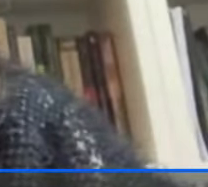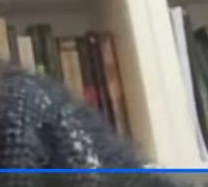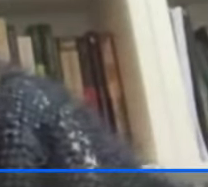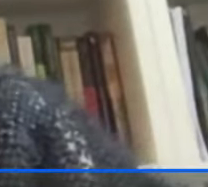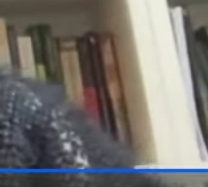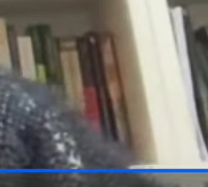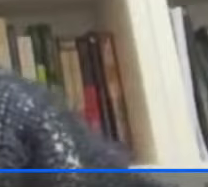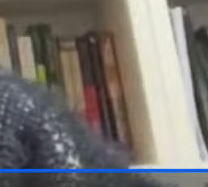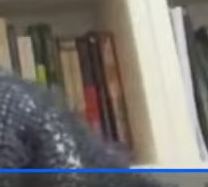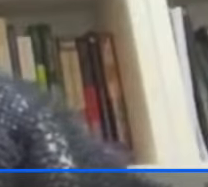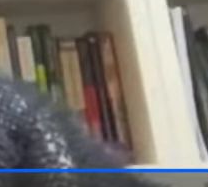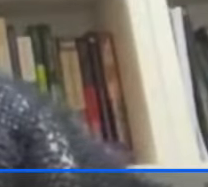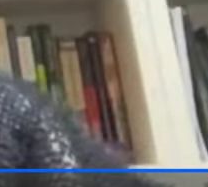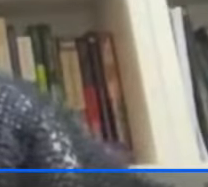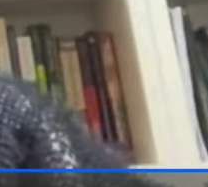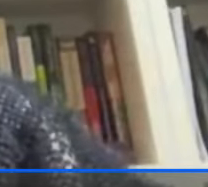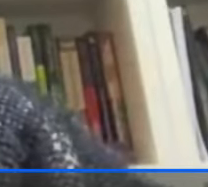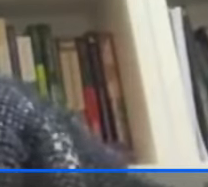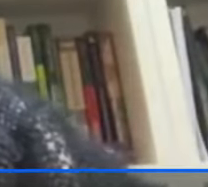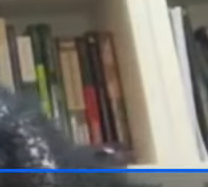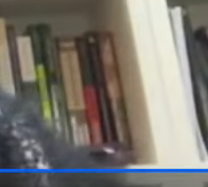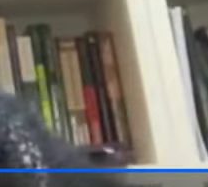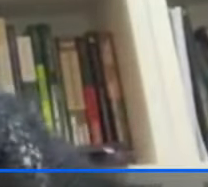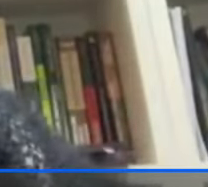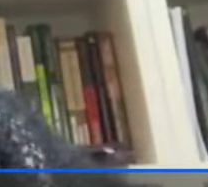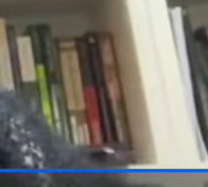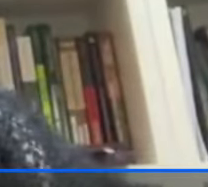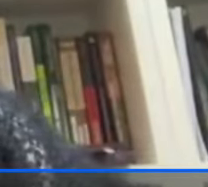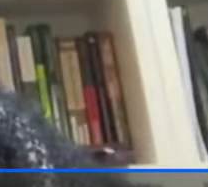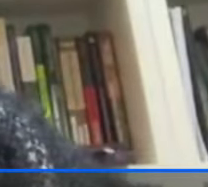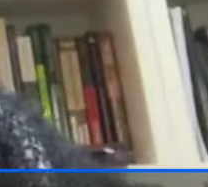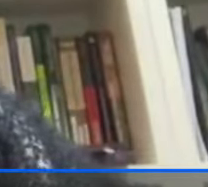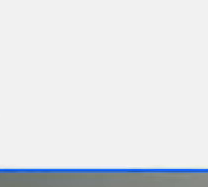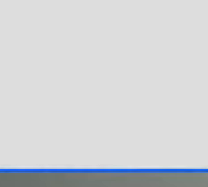Nós que agradecemos, professora Simone.